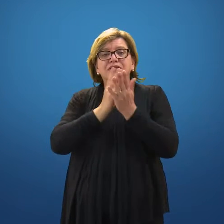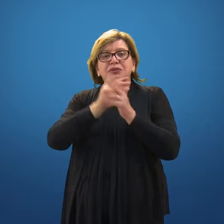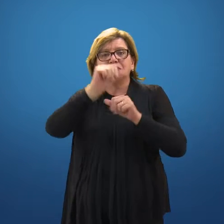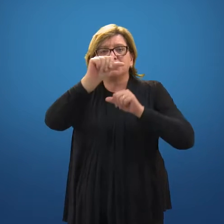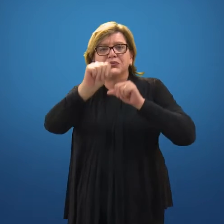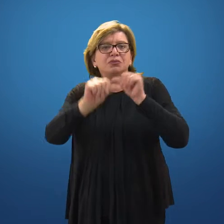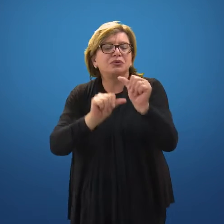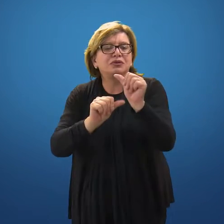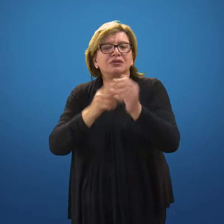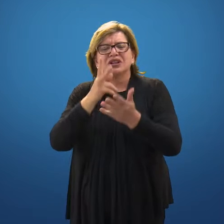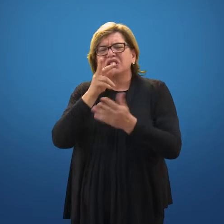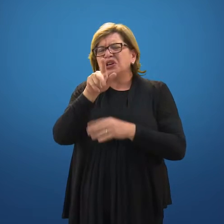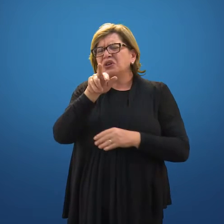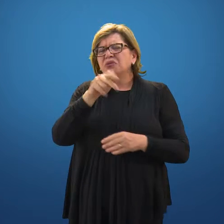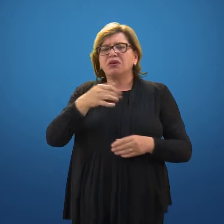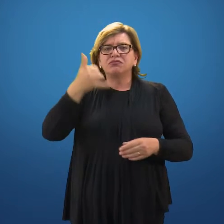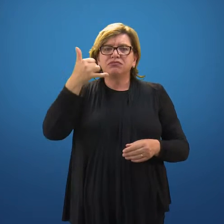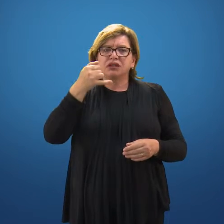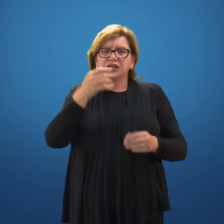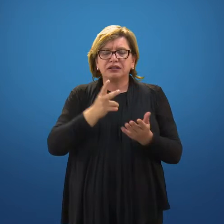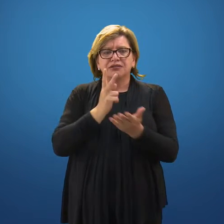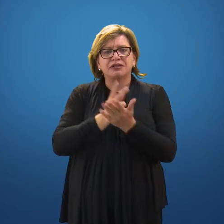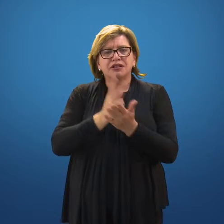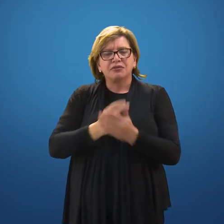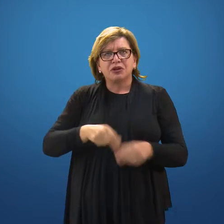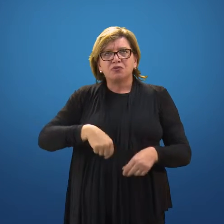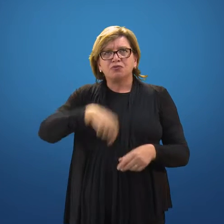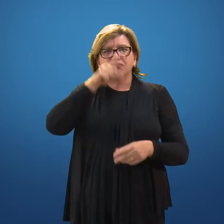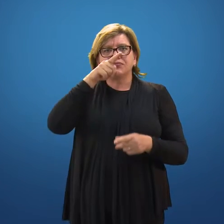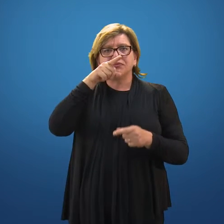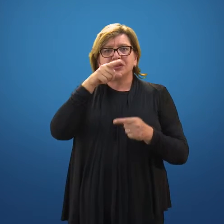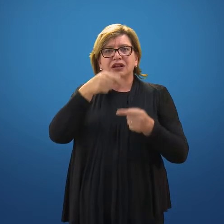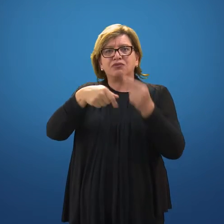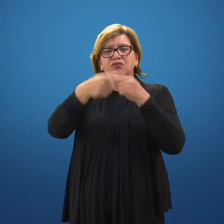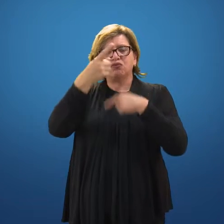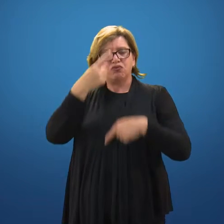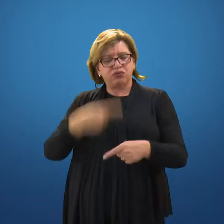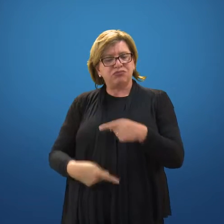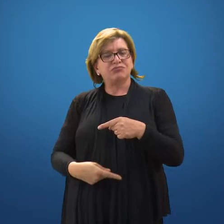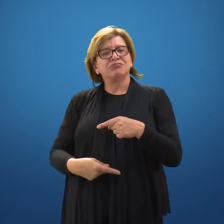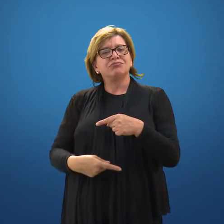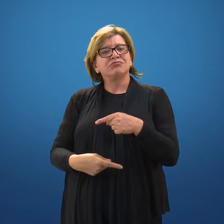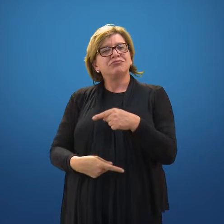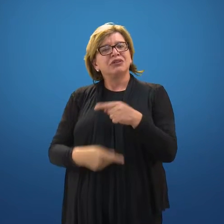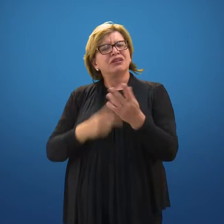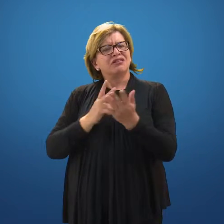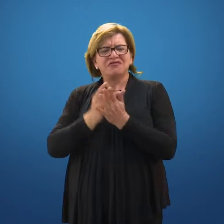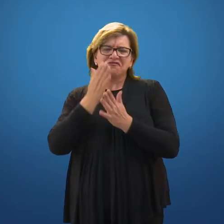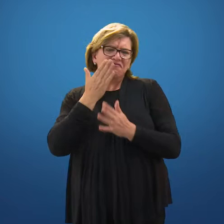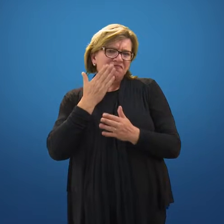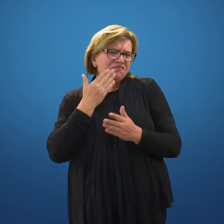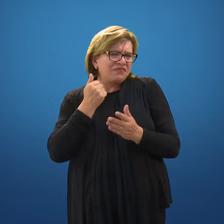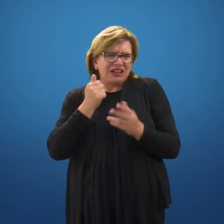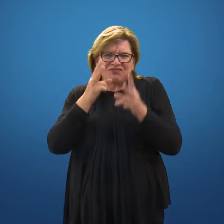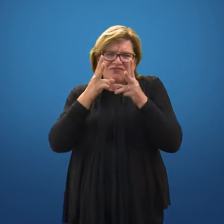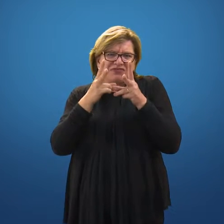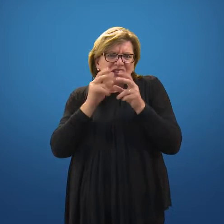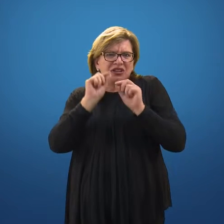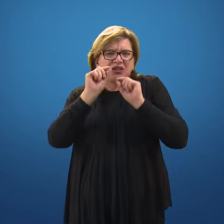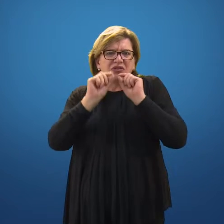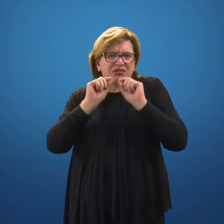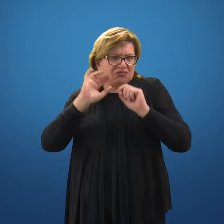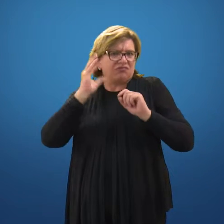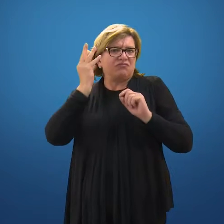da caneta novamente, sempre que a gente jogar ela para cima, ela vai retornar. É fácil você identificar qual vai